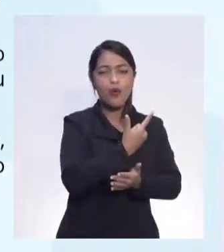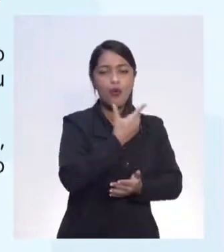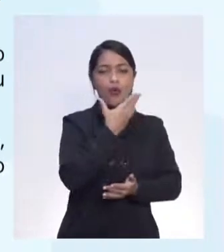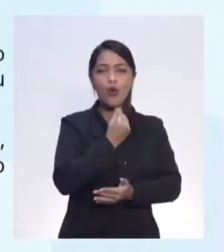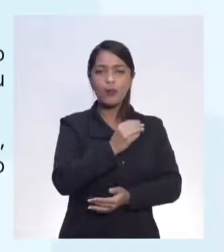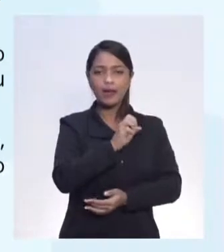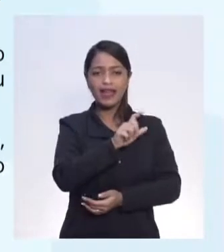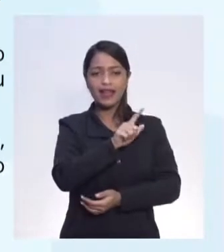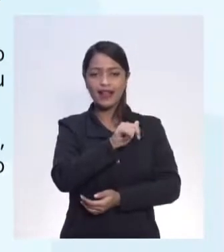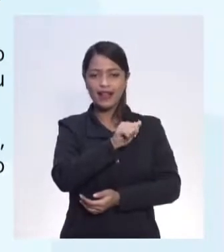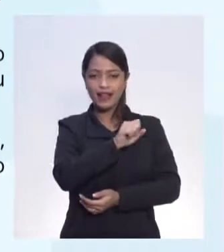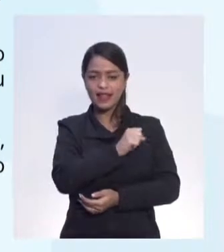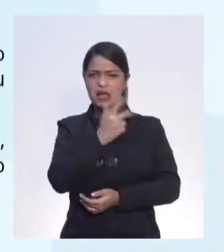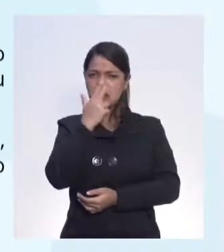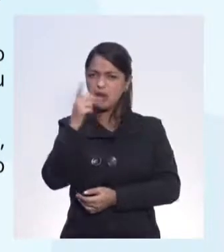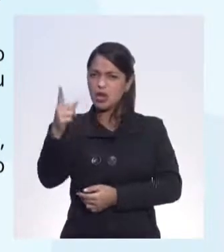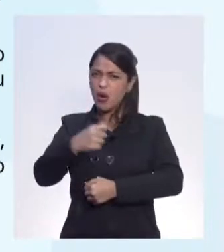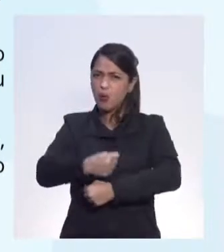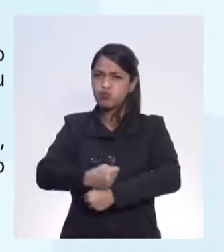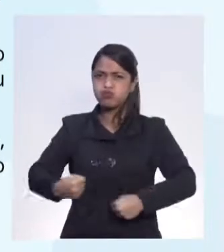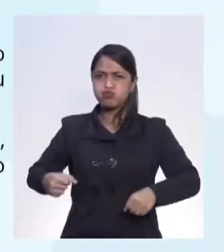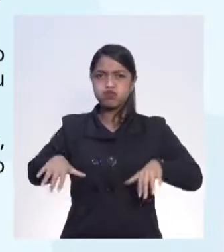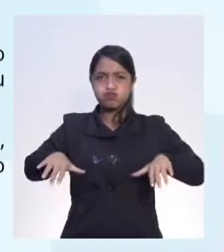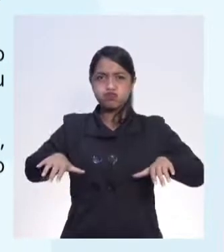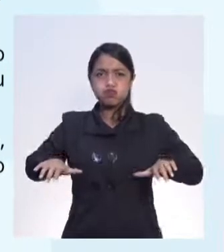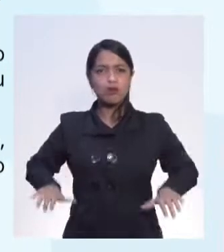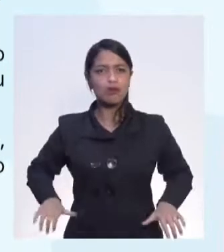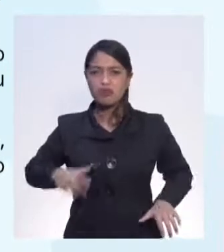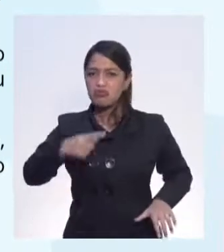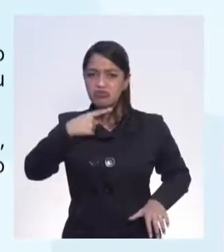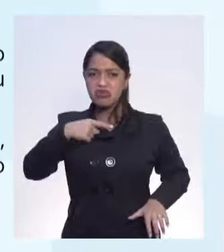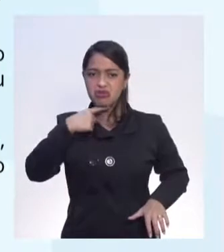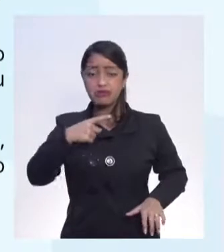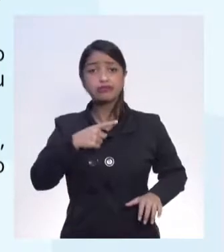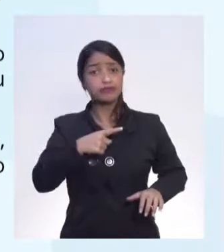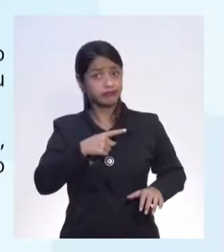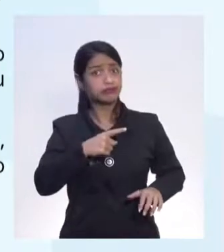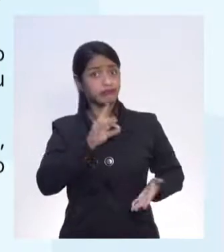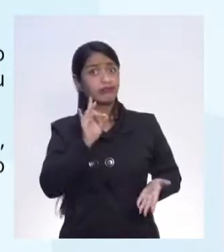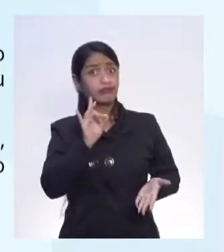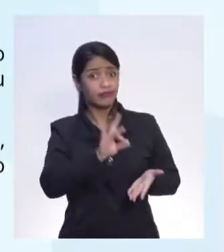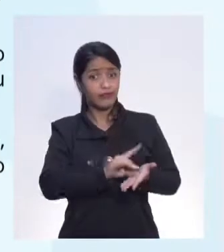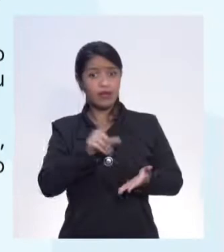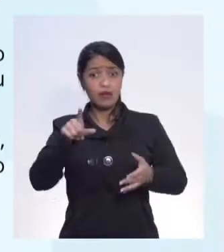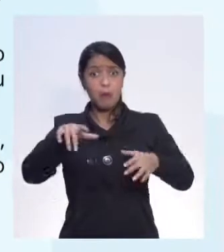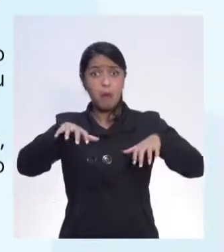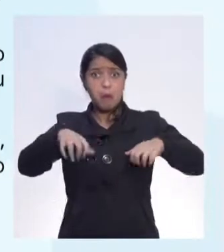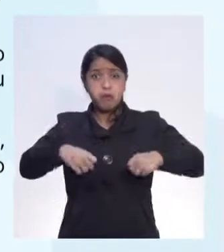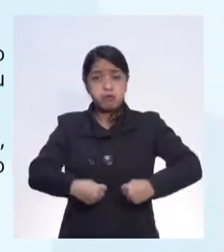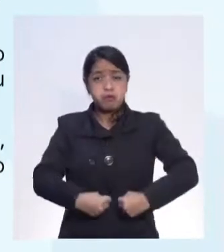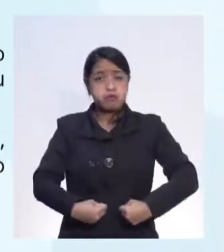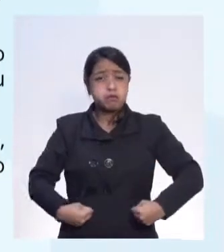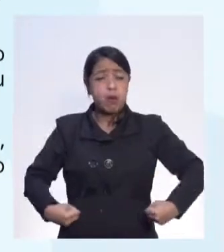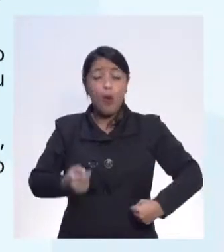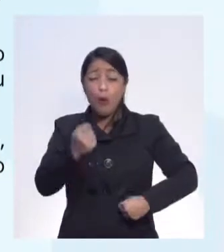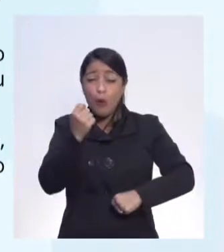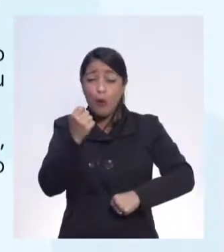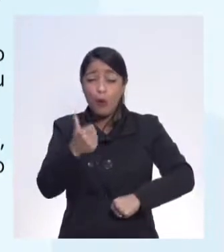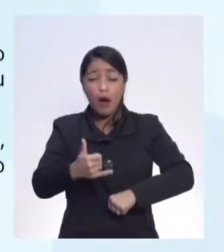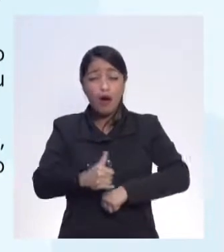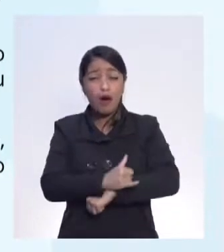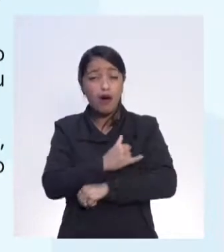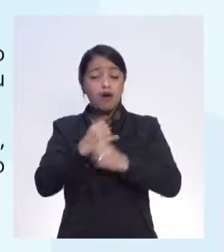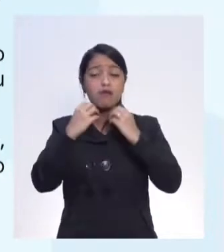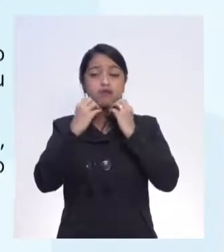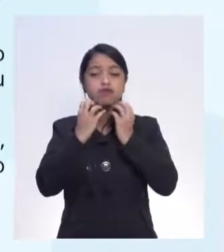trono. De fato, o monstro estava gordíssimo, quase obeso, com 3